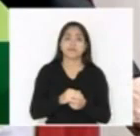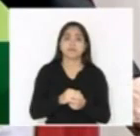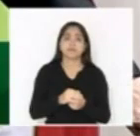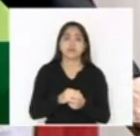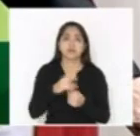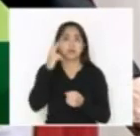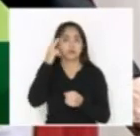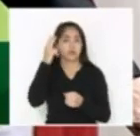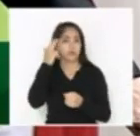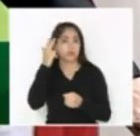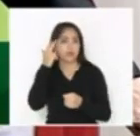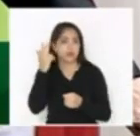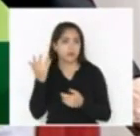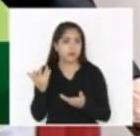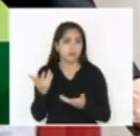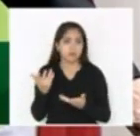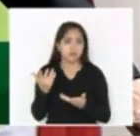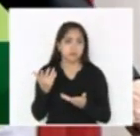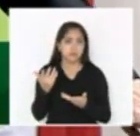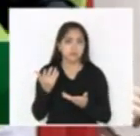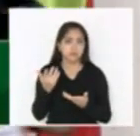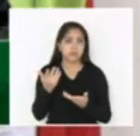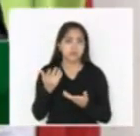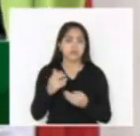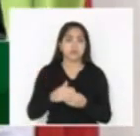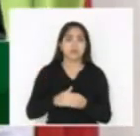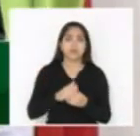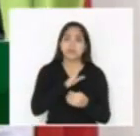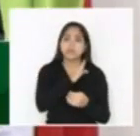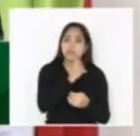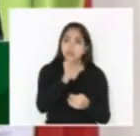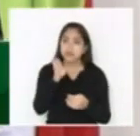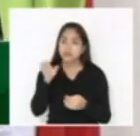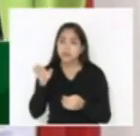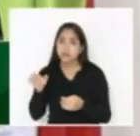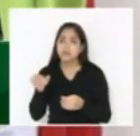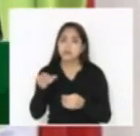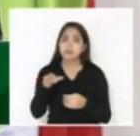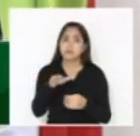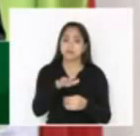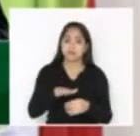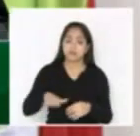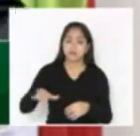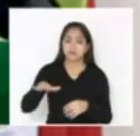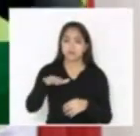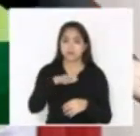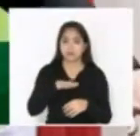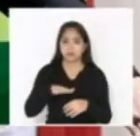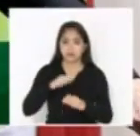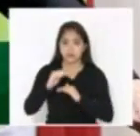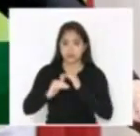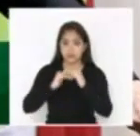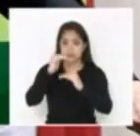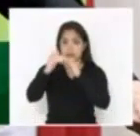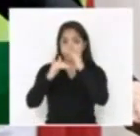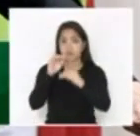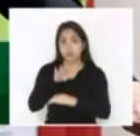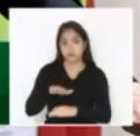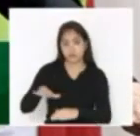bater nas secretarias ou agências de desenvolvimento regional. Eu concordo, deputado